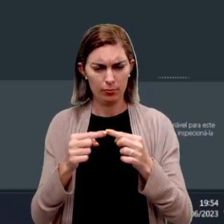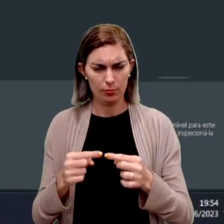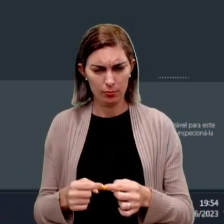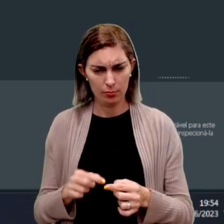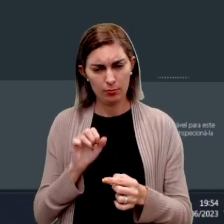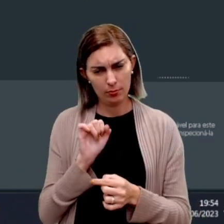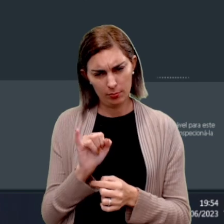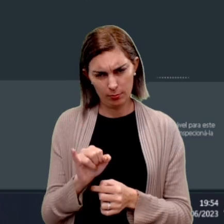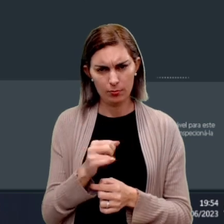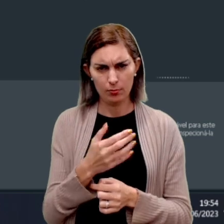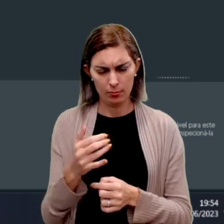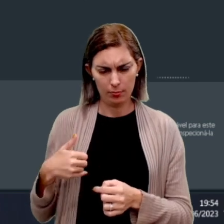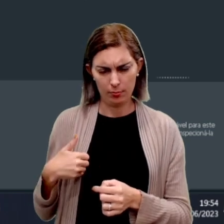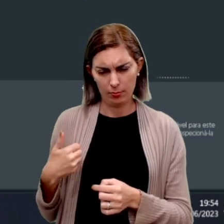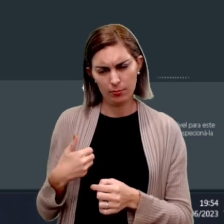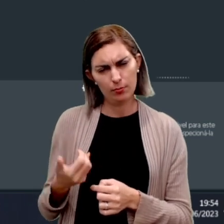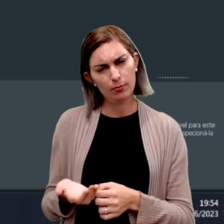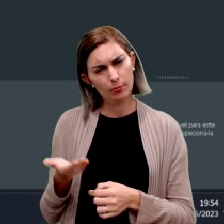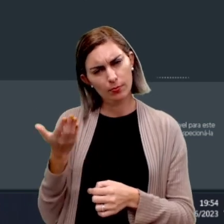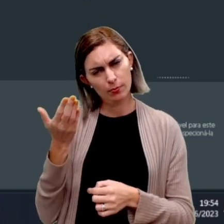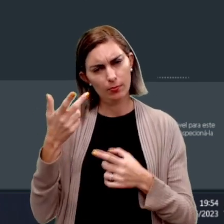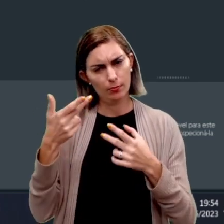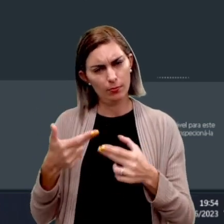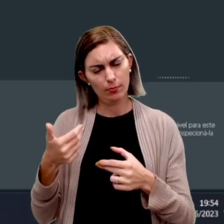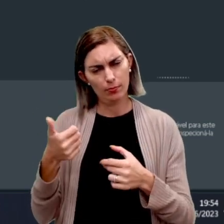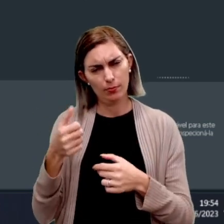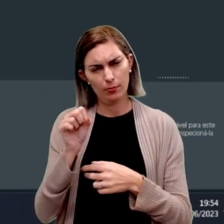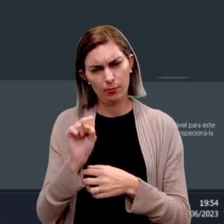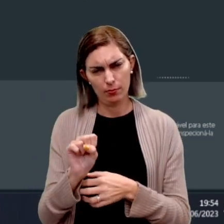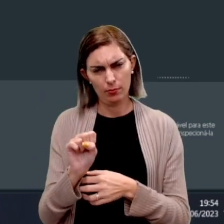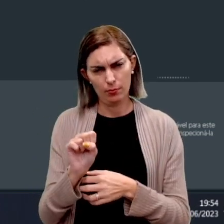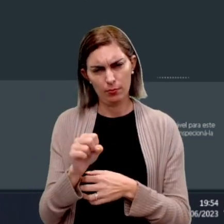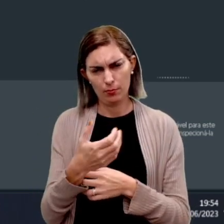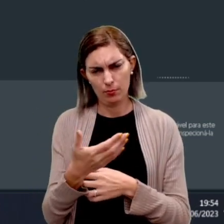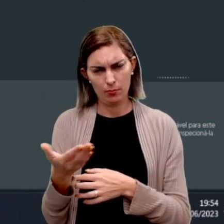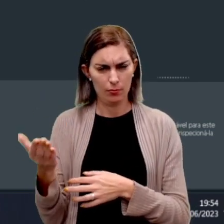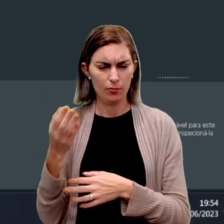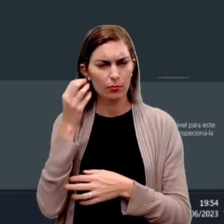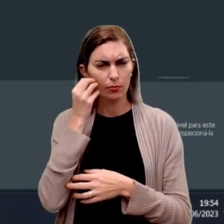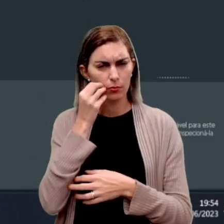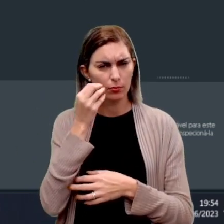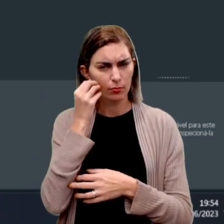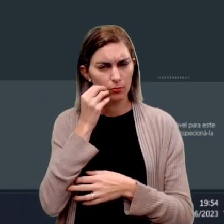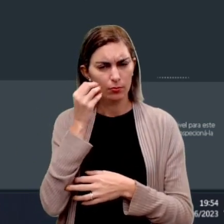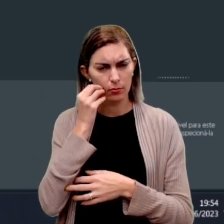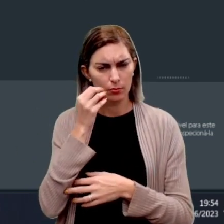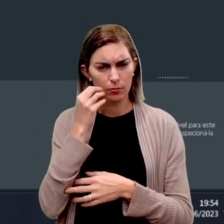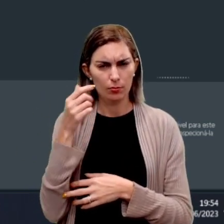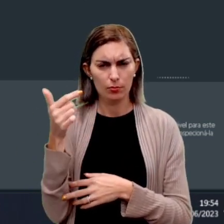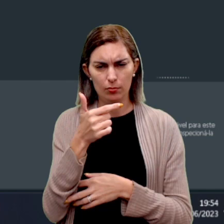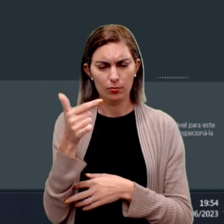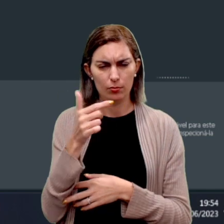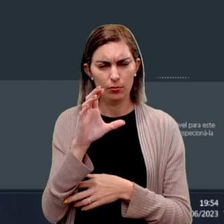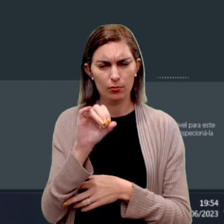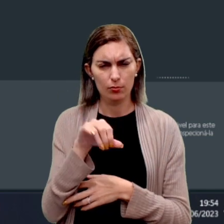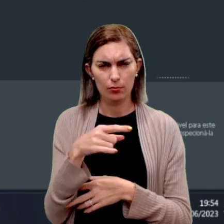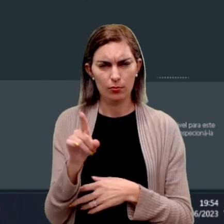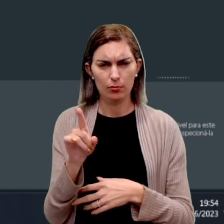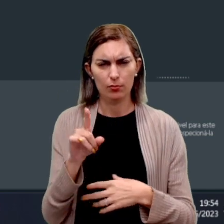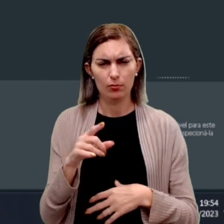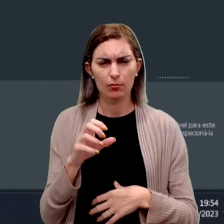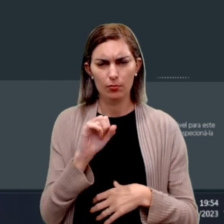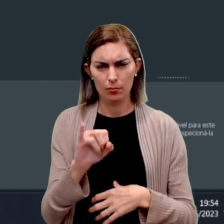Se idade for maior ou igual a 18, ele vai testar agora a segunda condição.